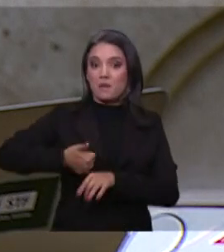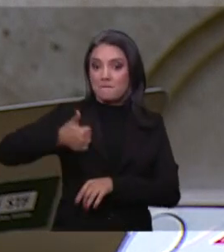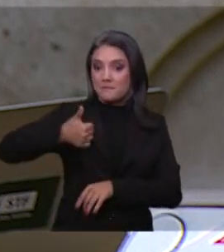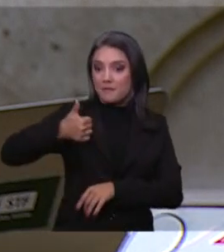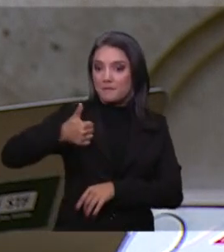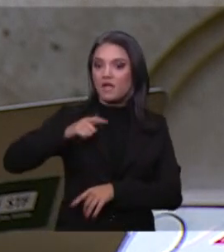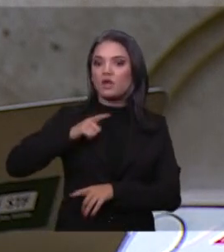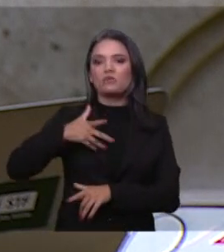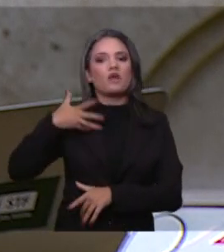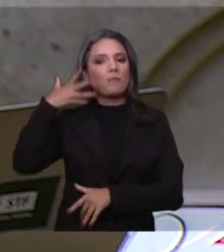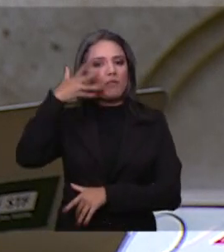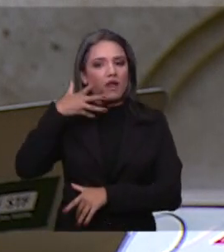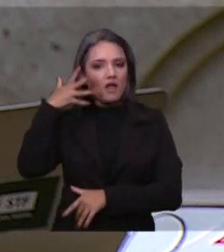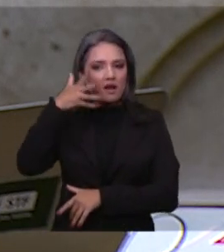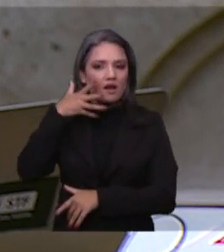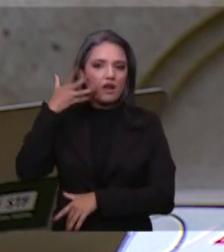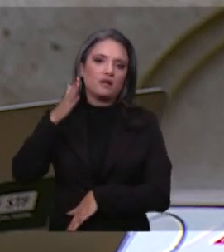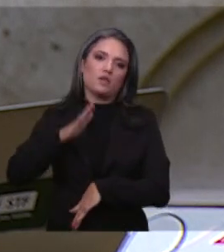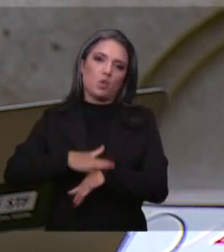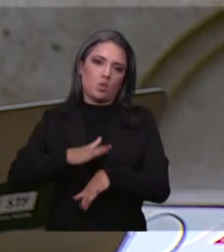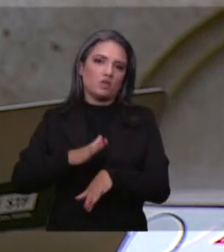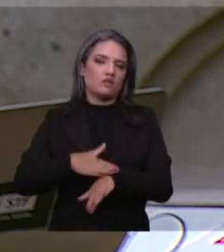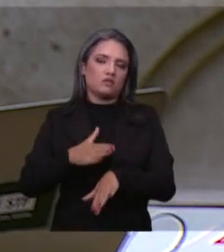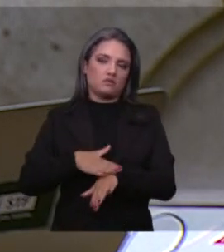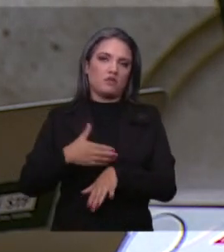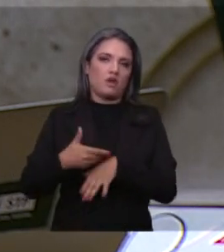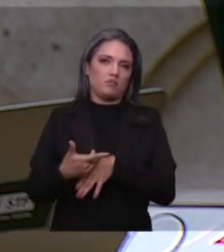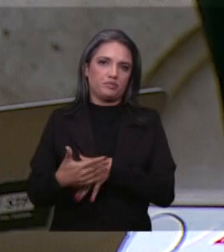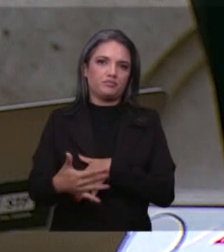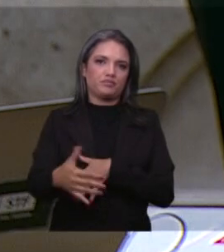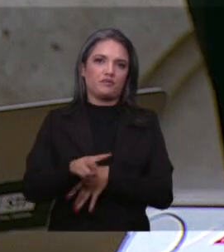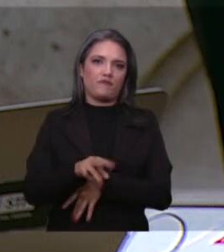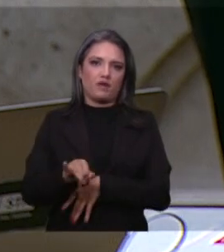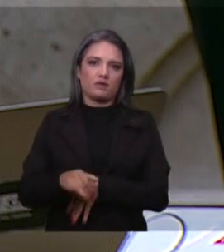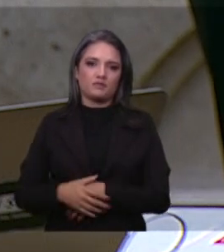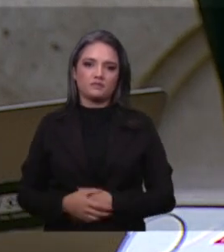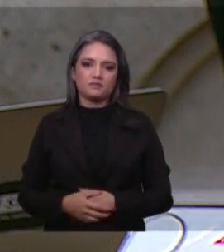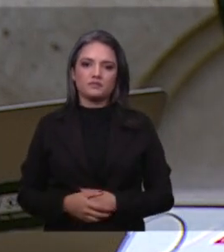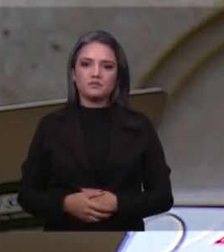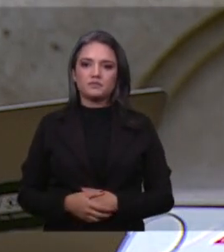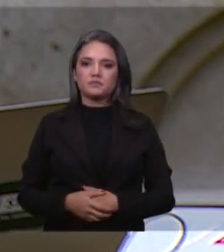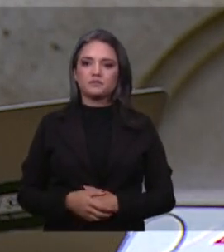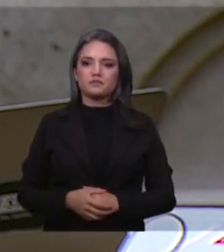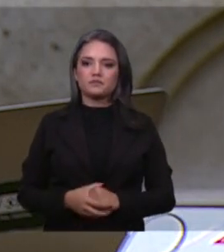algumas sustentações, portanto, vai tomar algum tempo.